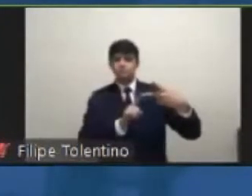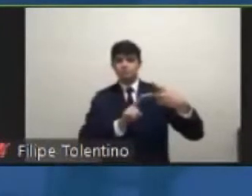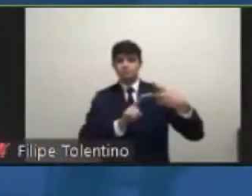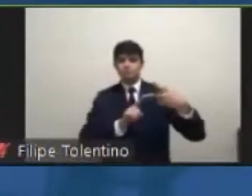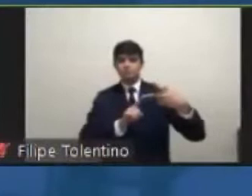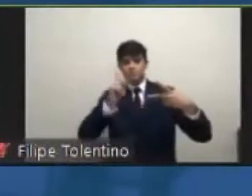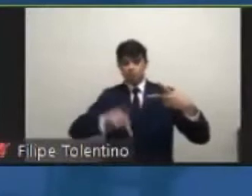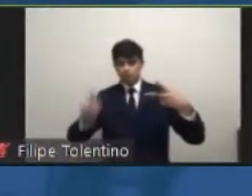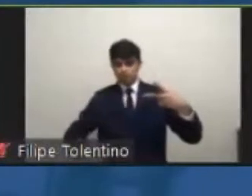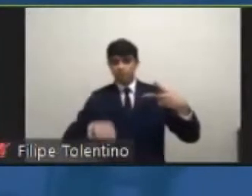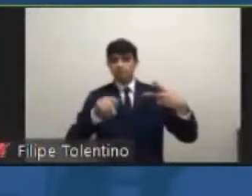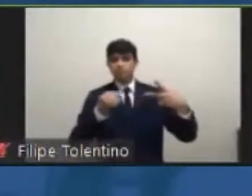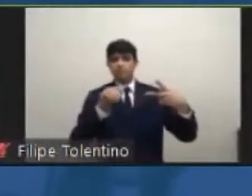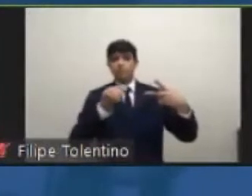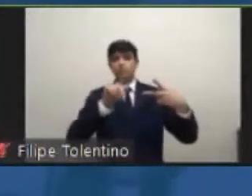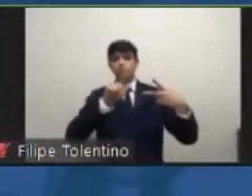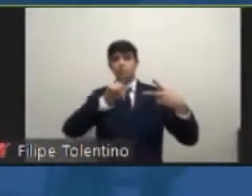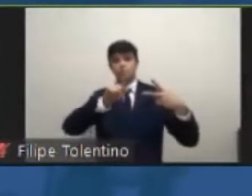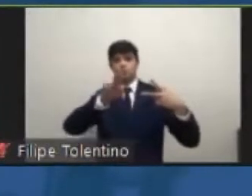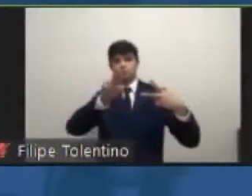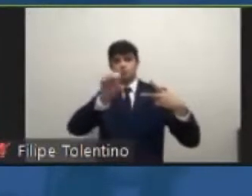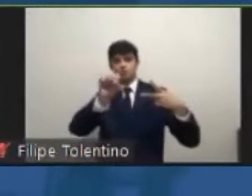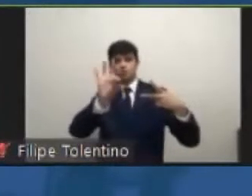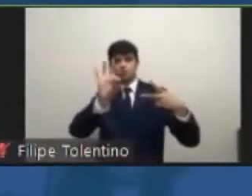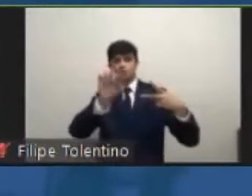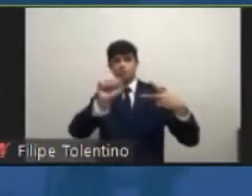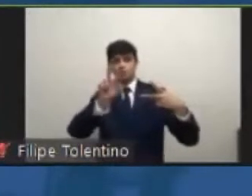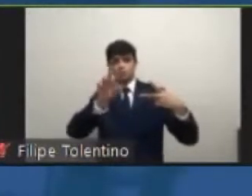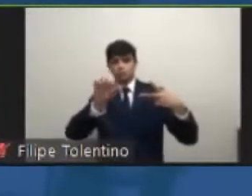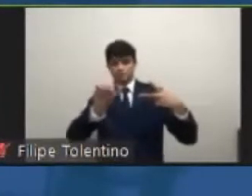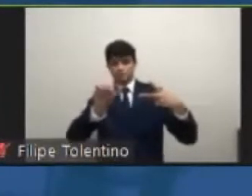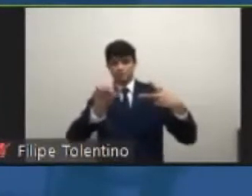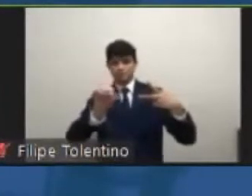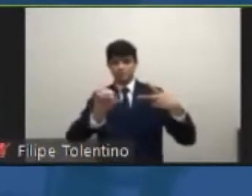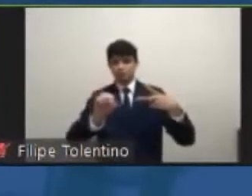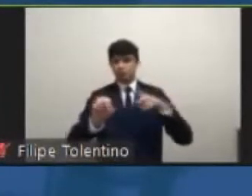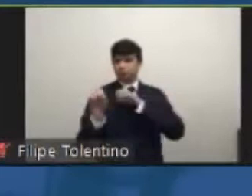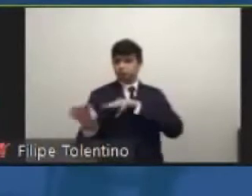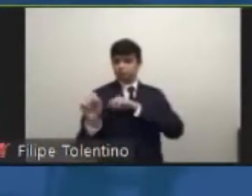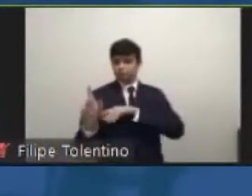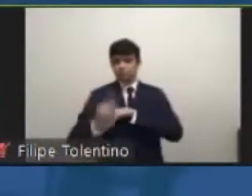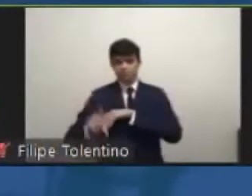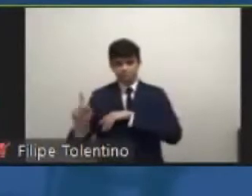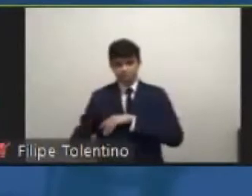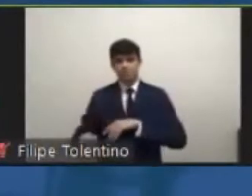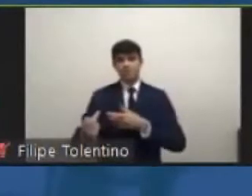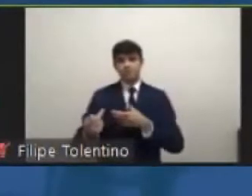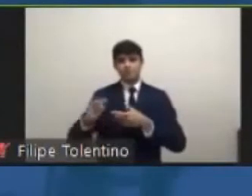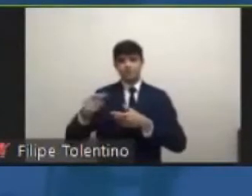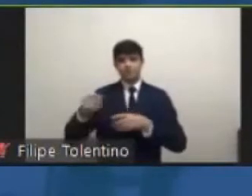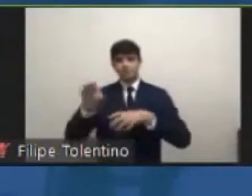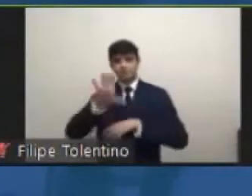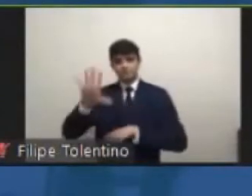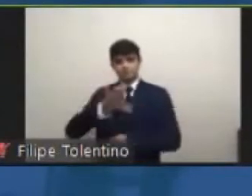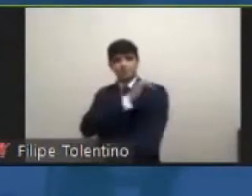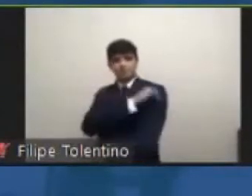da Universidade Estadual do Rio de Janeiro, ele disse que o médico não deve se colocar na posição de decidir essas questões para o